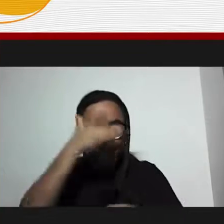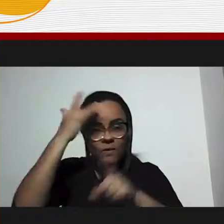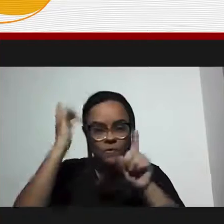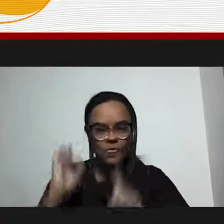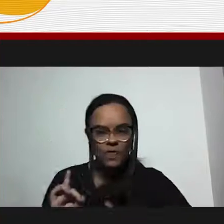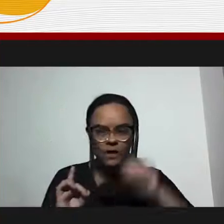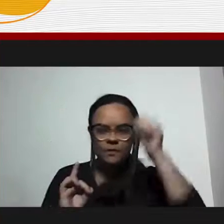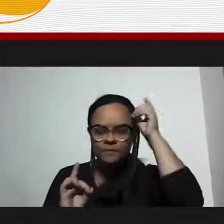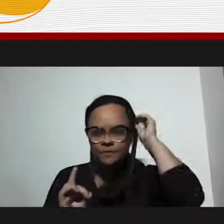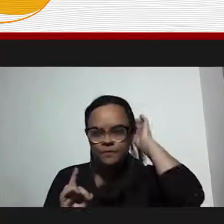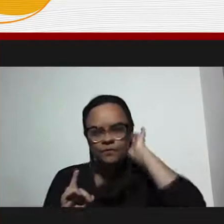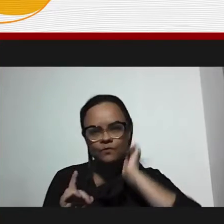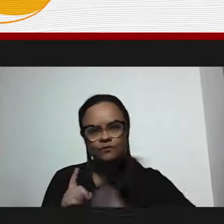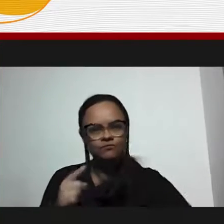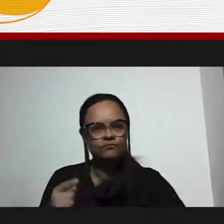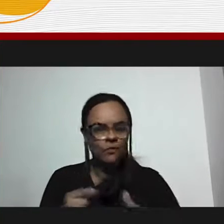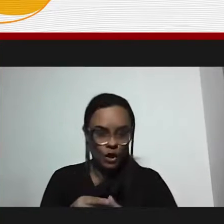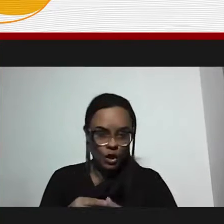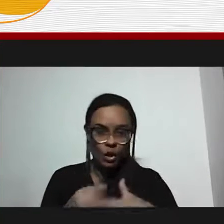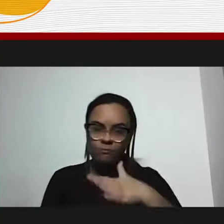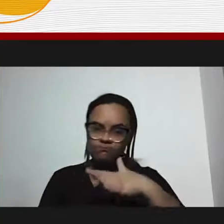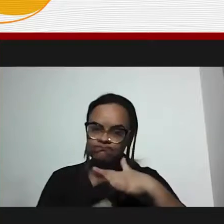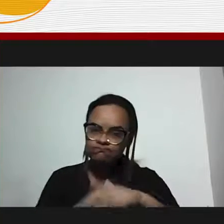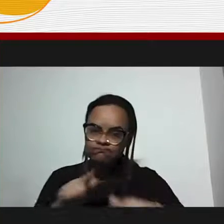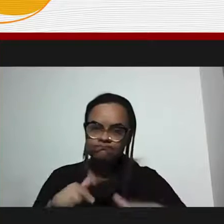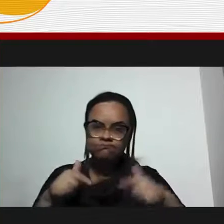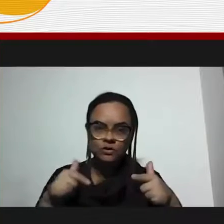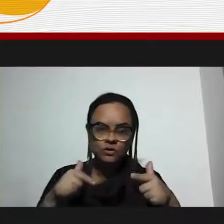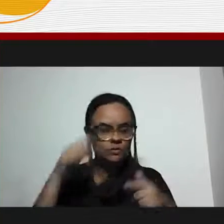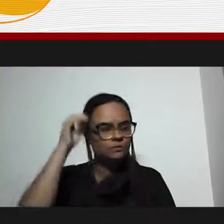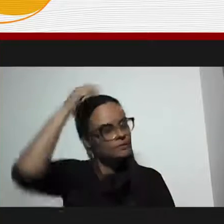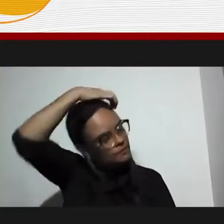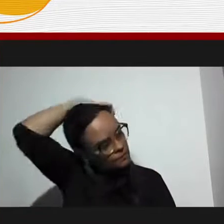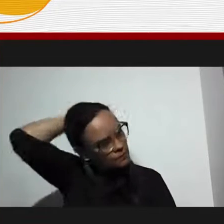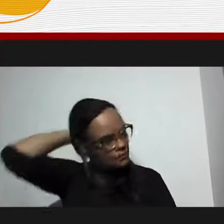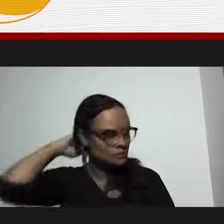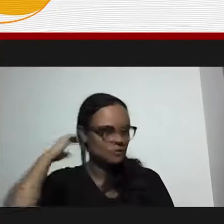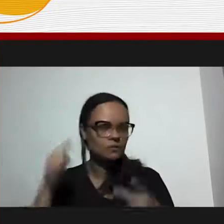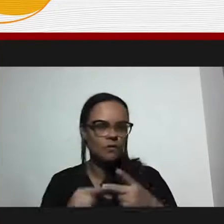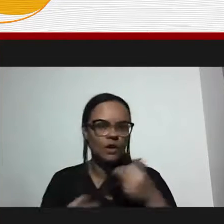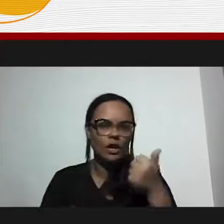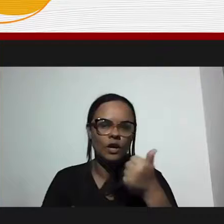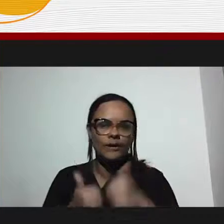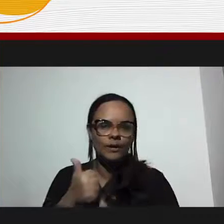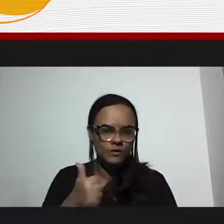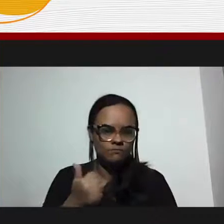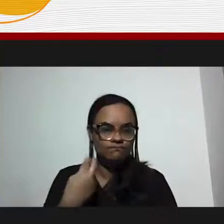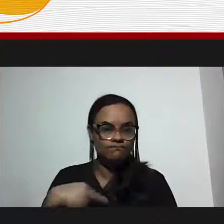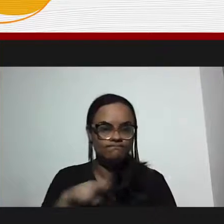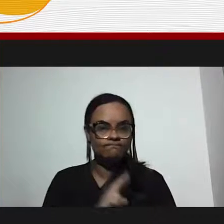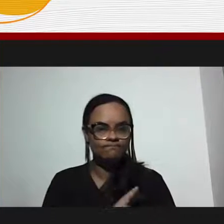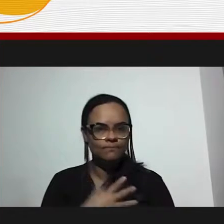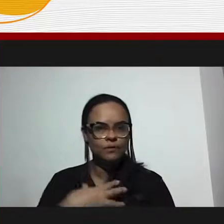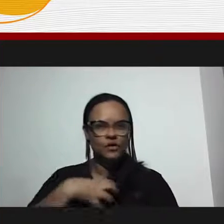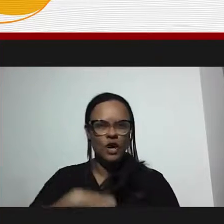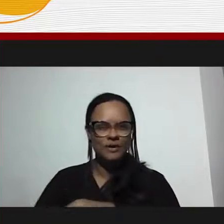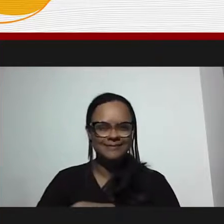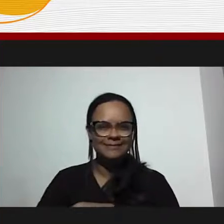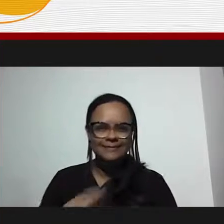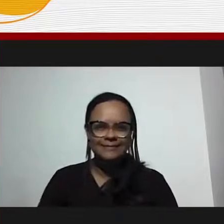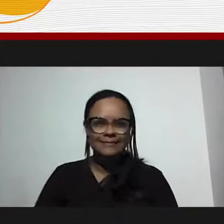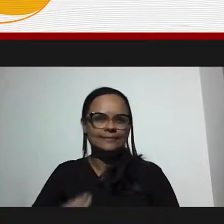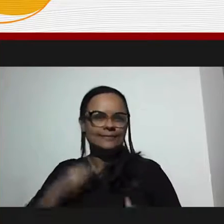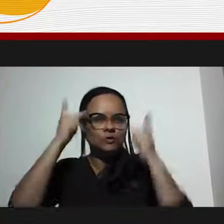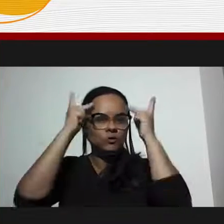com deficiência. A primeira é o mercado de trabalho e a segunda é o esporte. Porque é no esporte que nós nos sentimos inteiros,